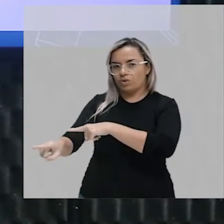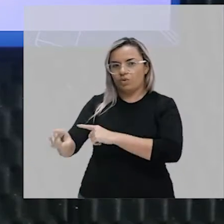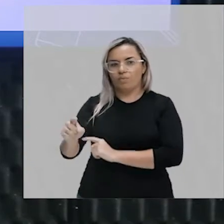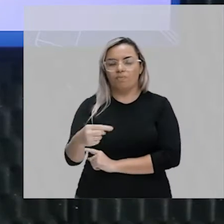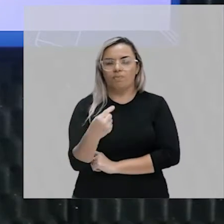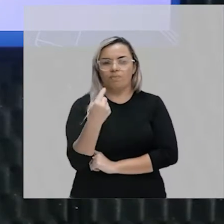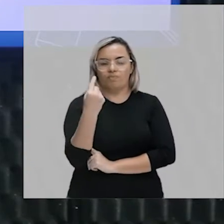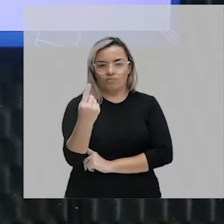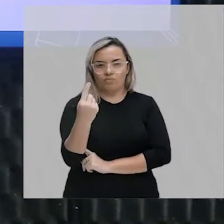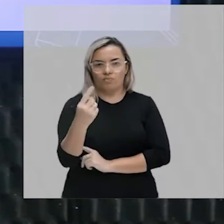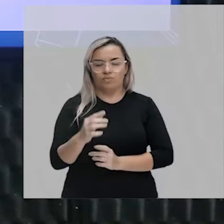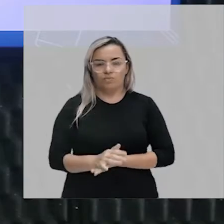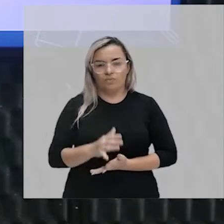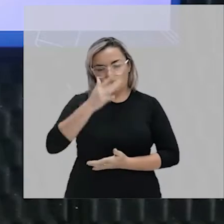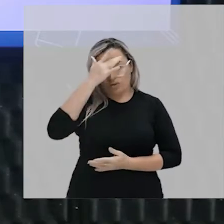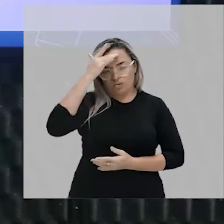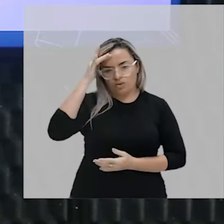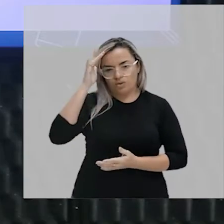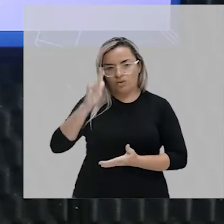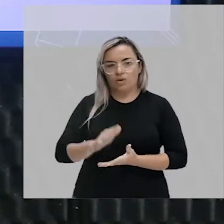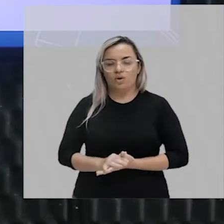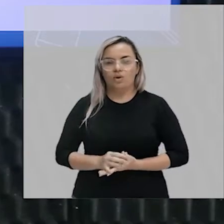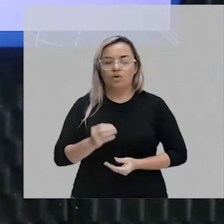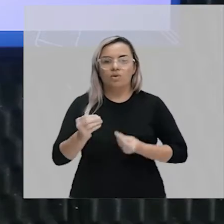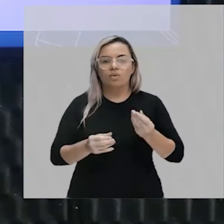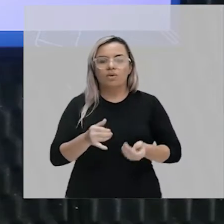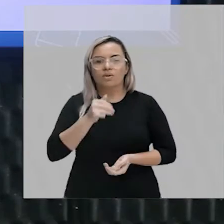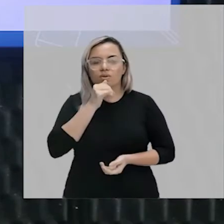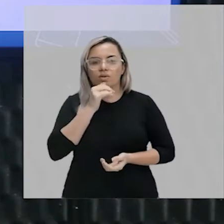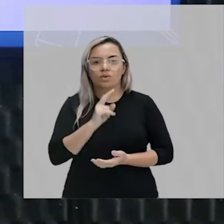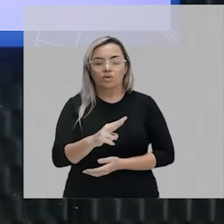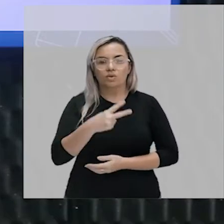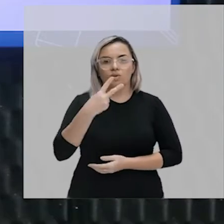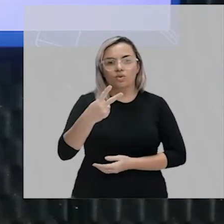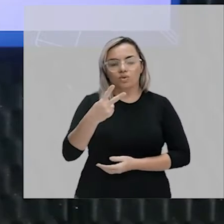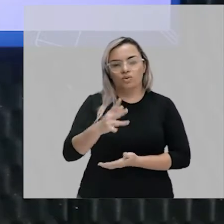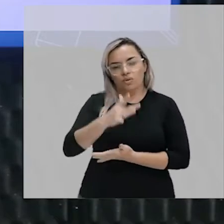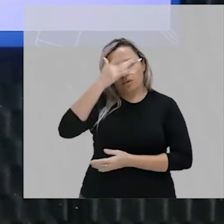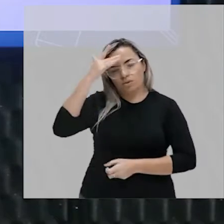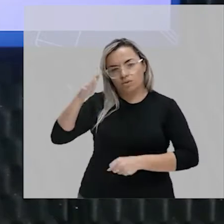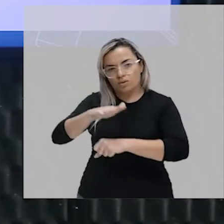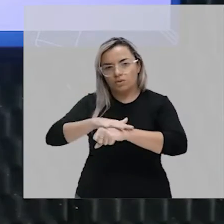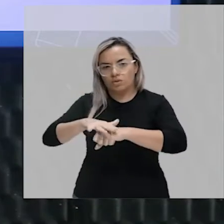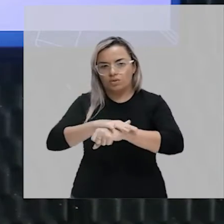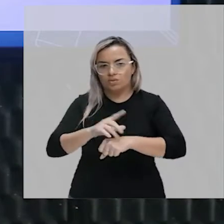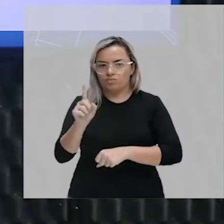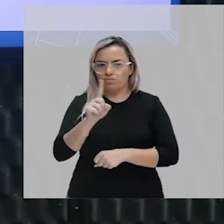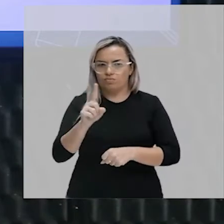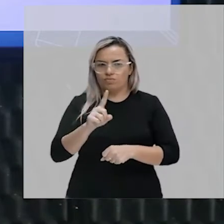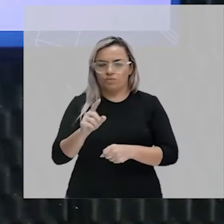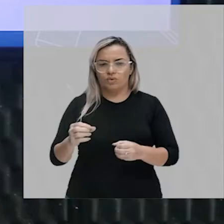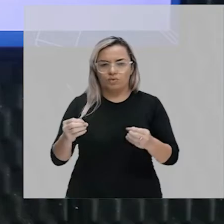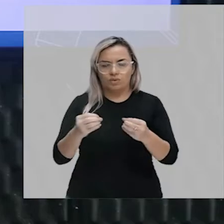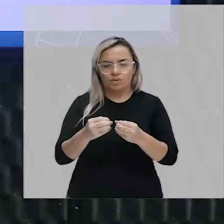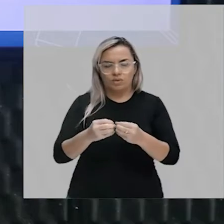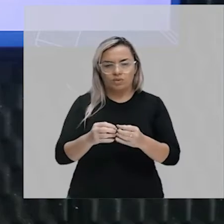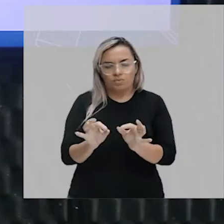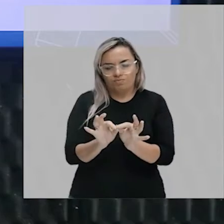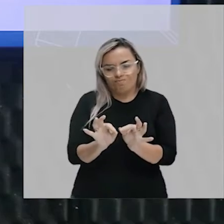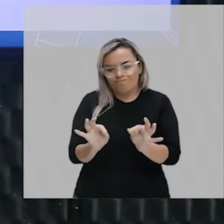entre uma pessoa e outra então se duas pessoas estão conversando elas não ficam muito perto uma da outra elas mantenham